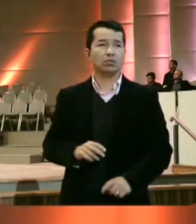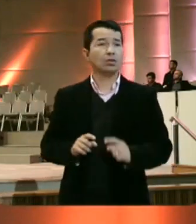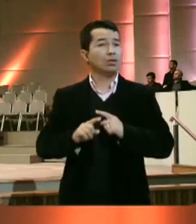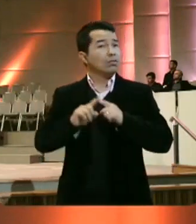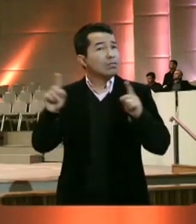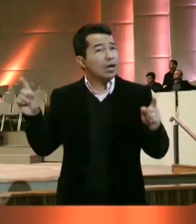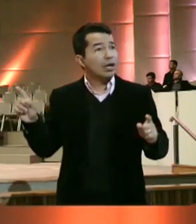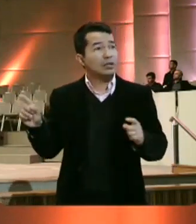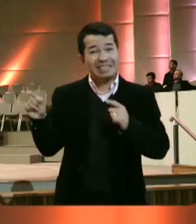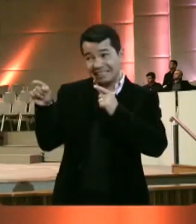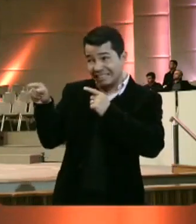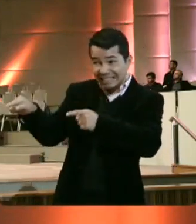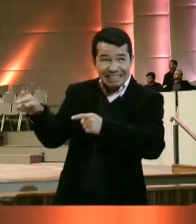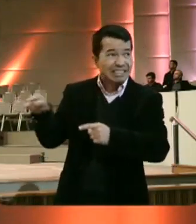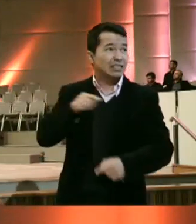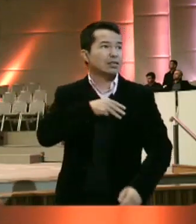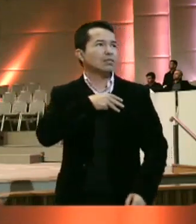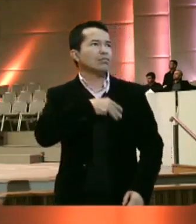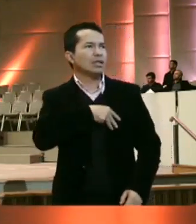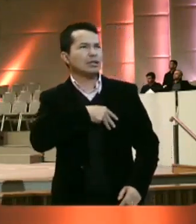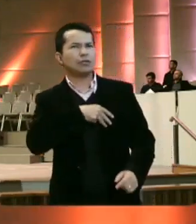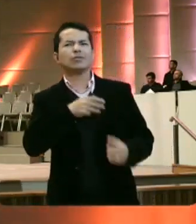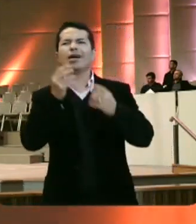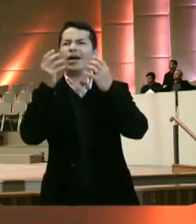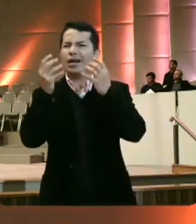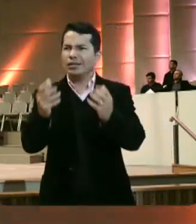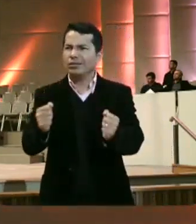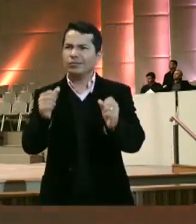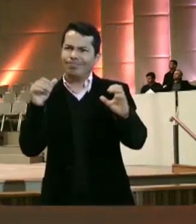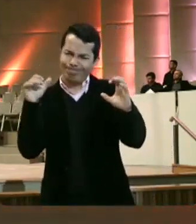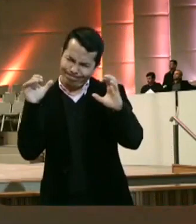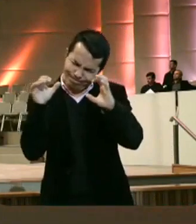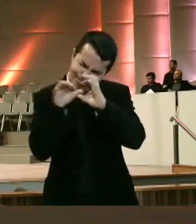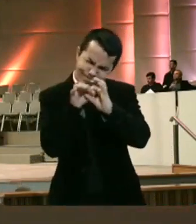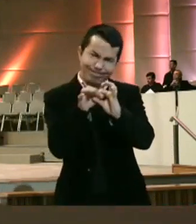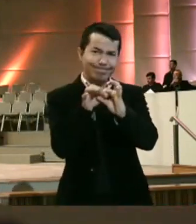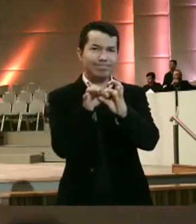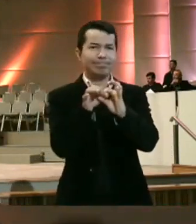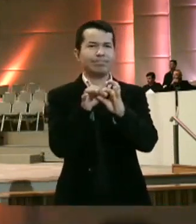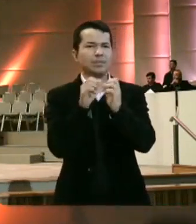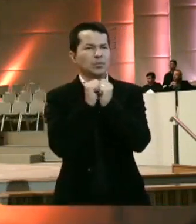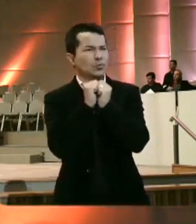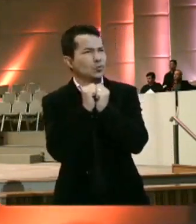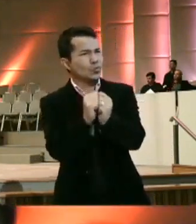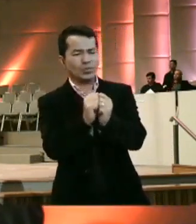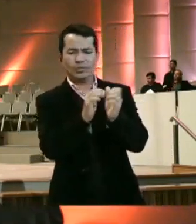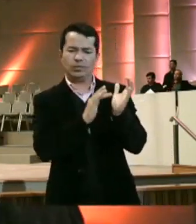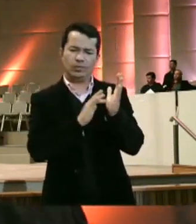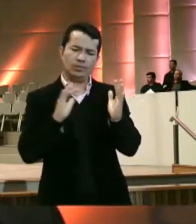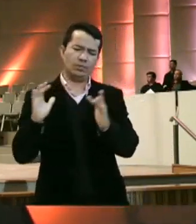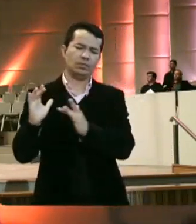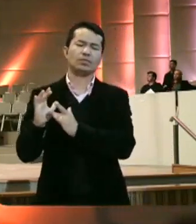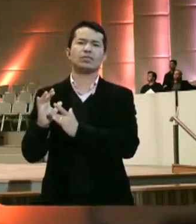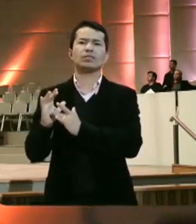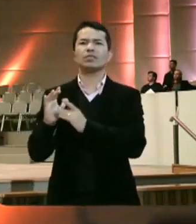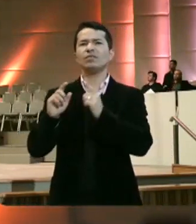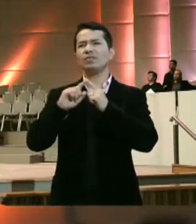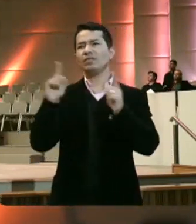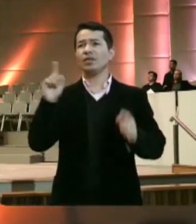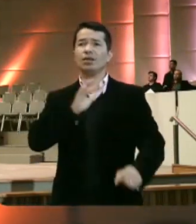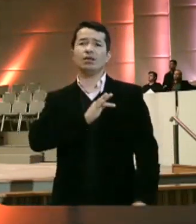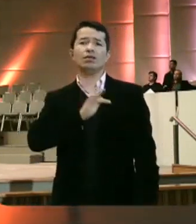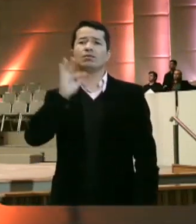e alma. Mas essa era a verdadeira cura, e isso é que os fariseus não